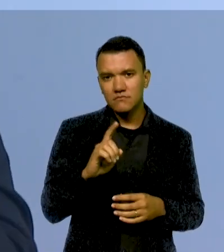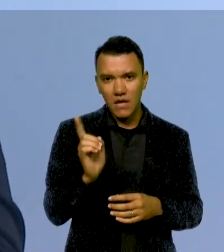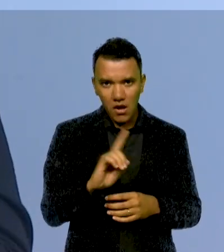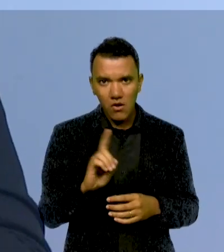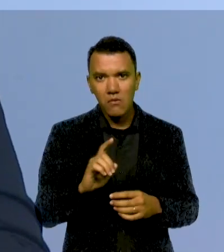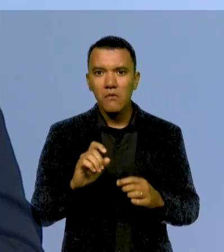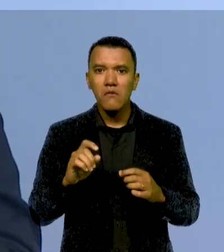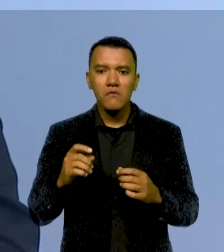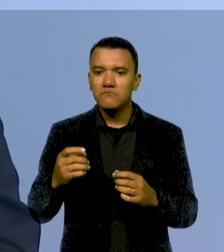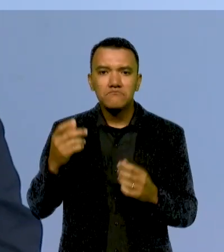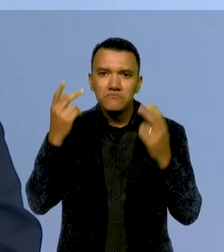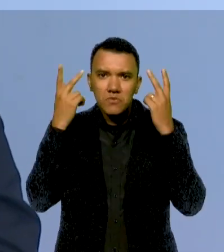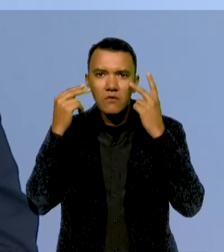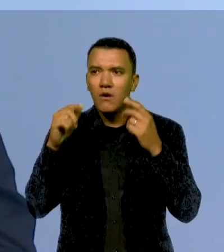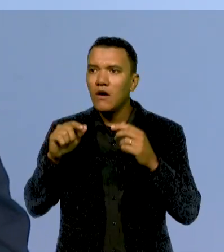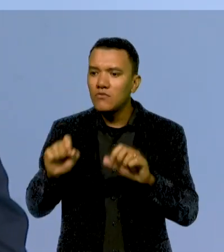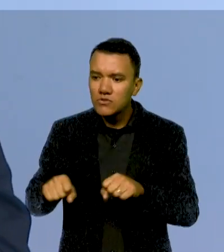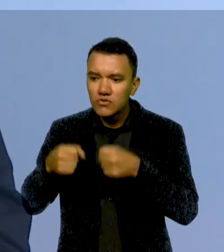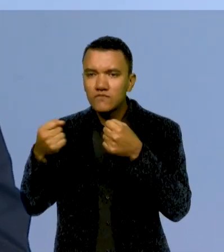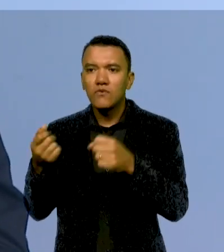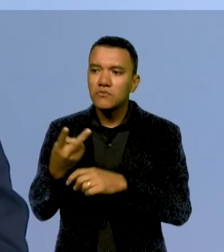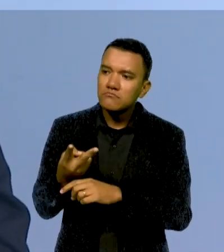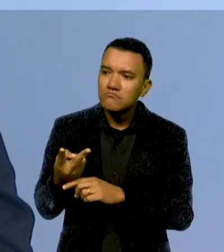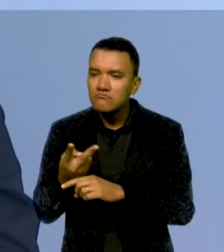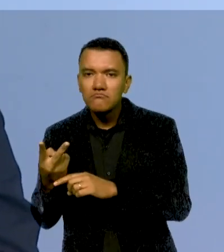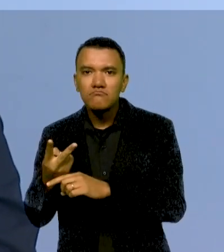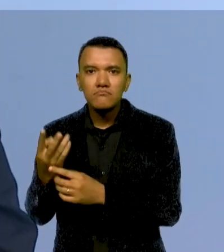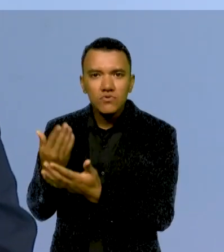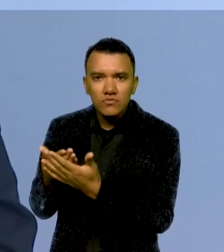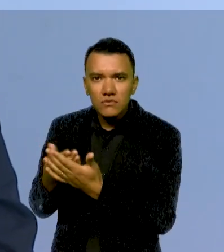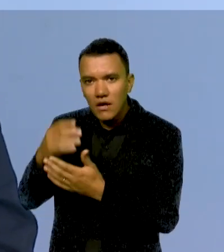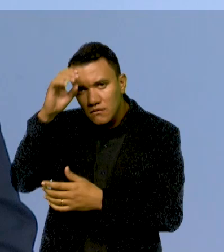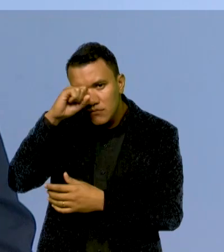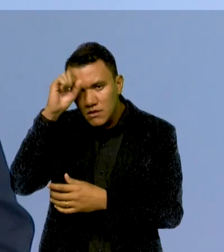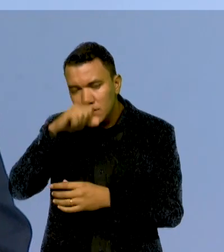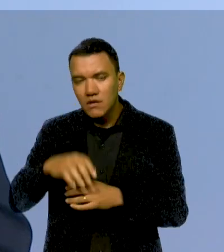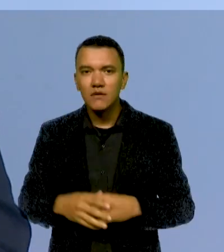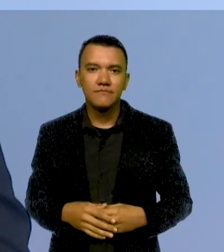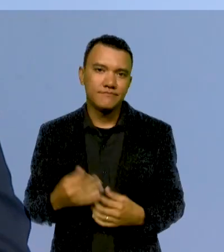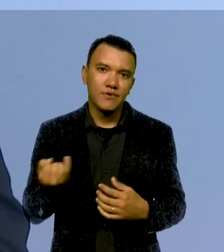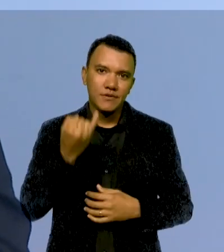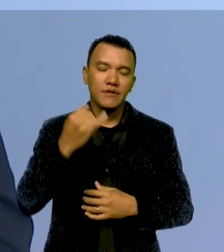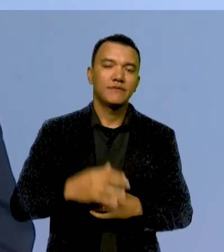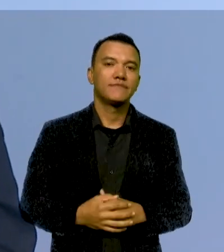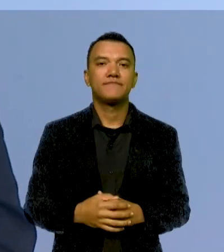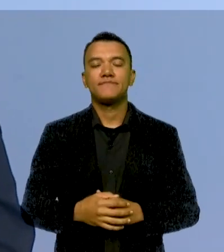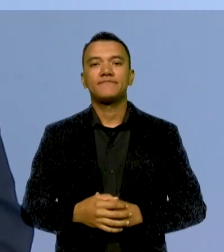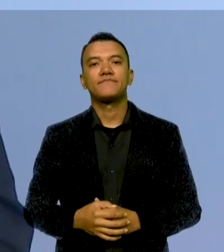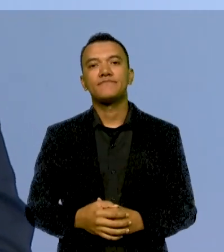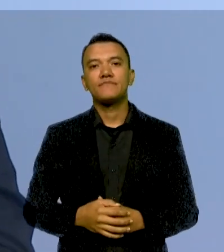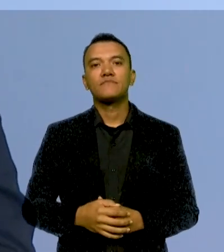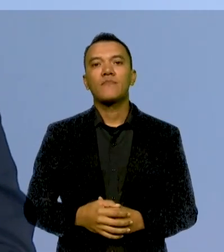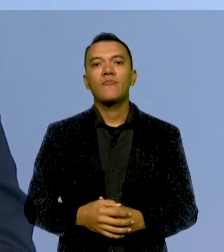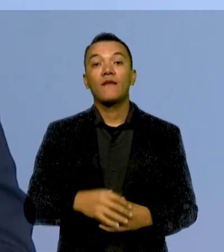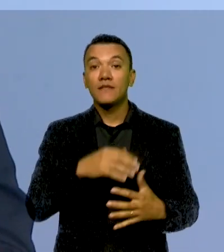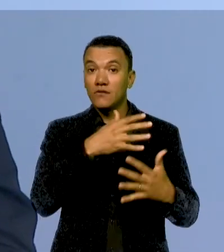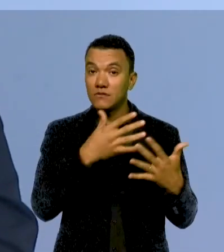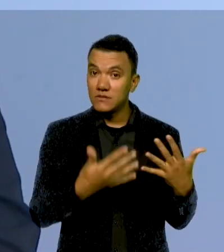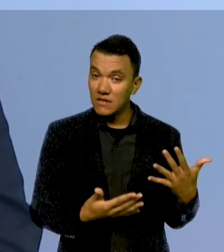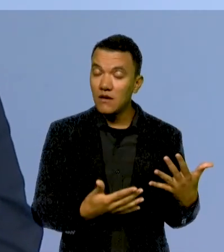muda, ou não vai rolar, entendeu? Eu acho que aprender língua de sinais começa primeiro porque a